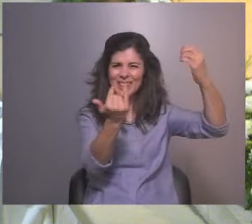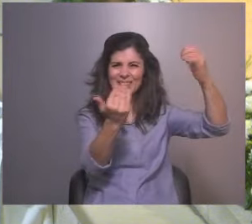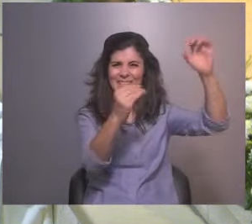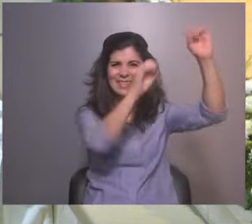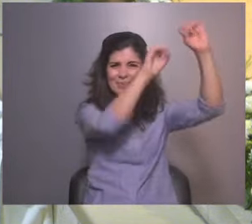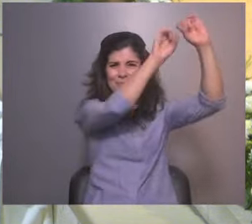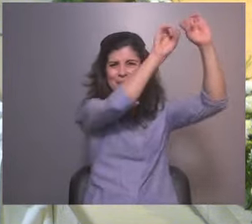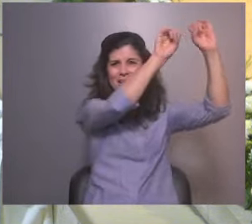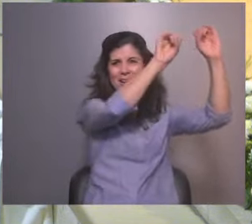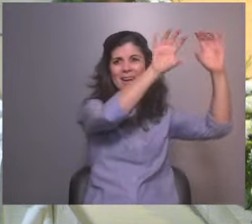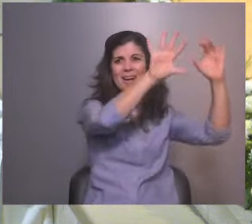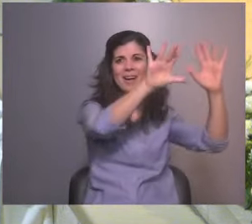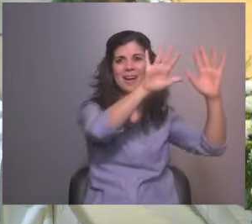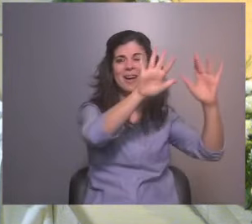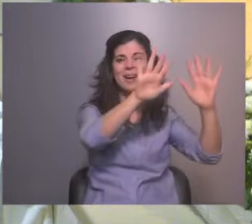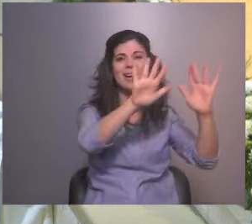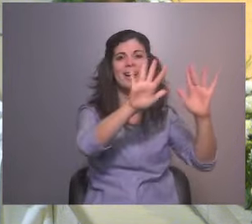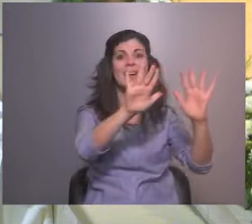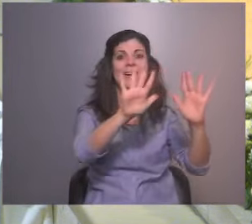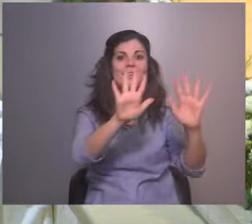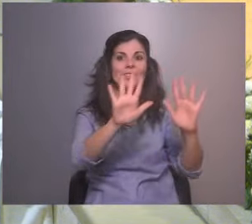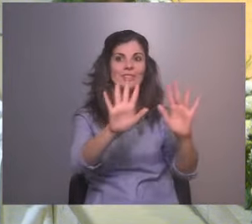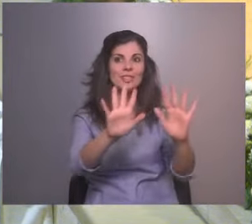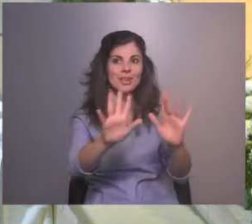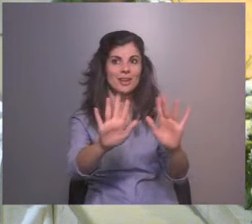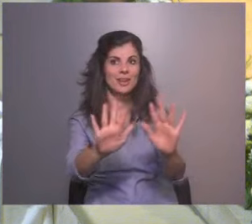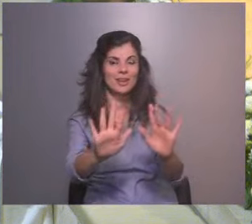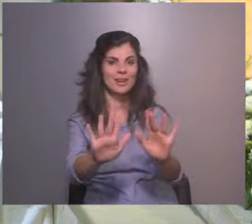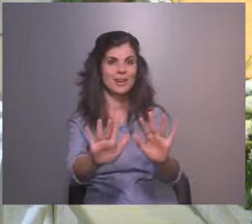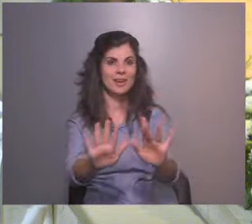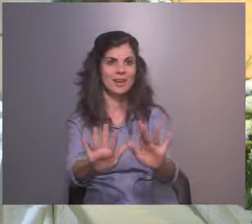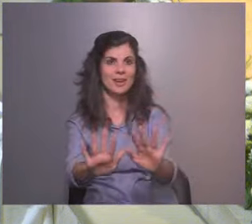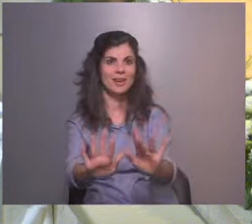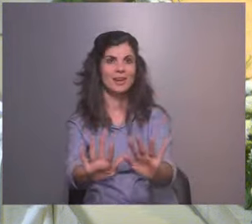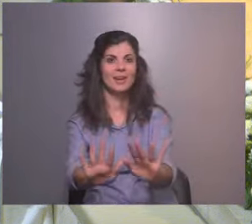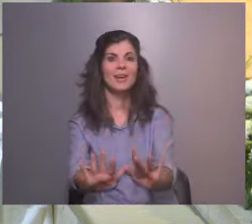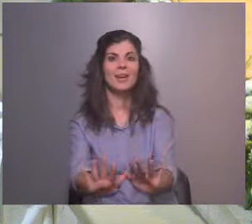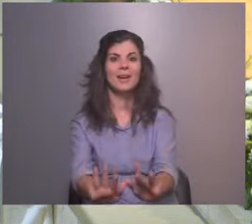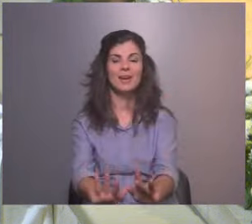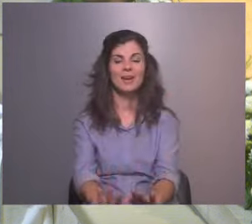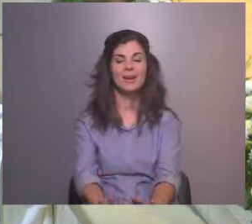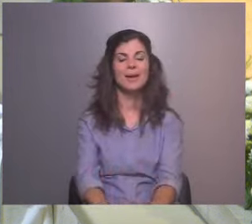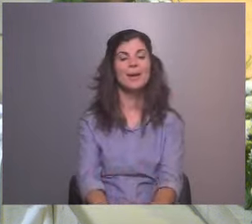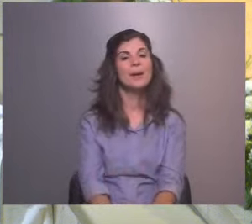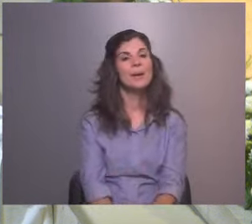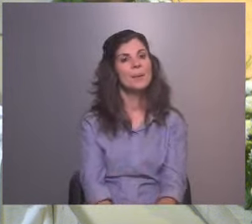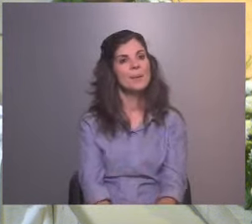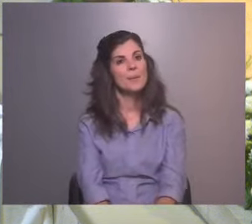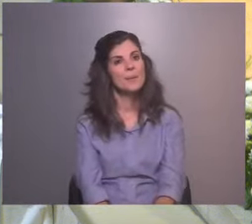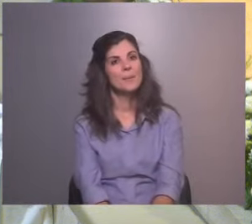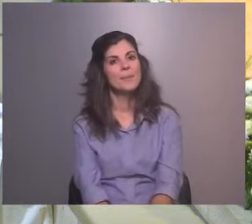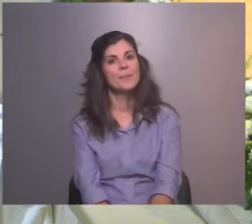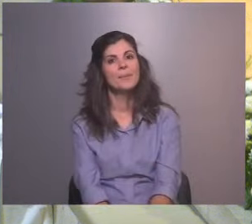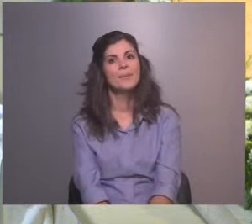mais entusiasmo. Vamos tentar, sem medo.